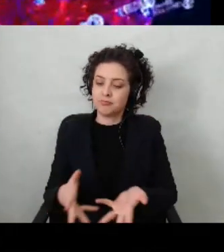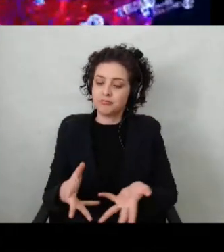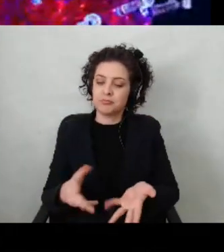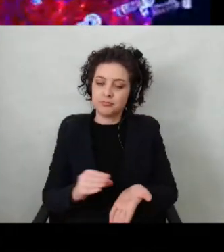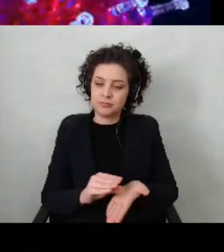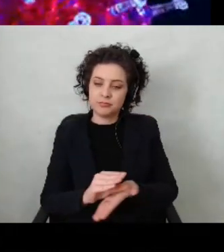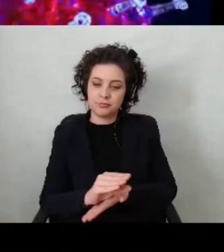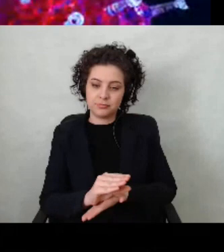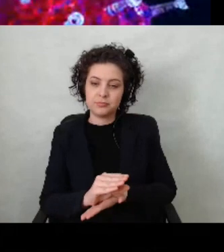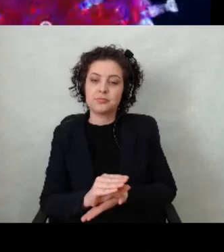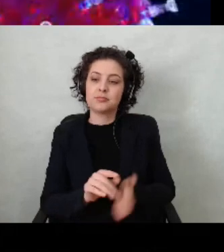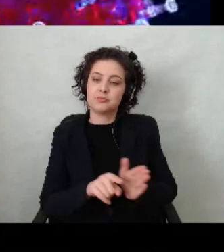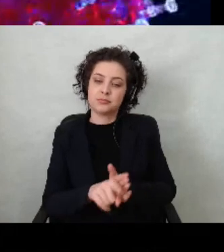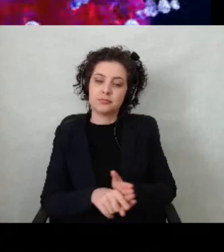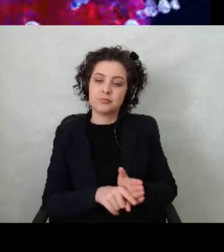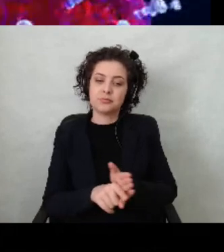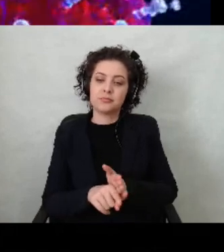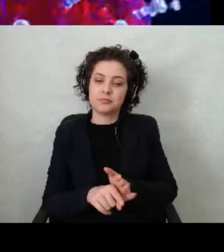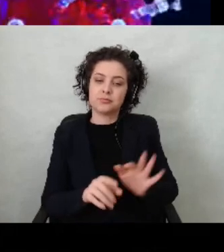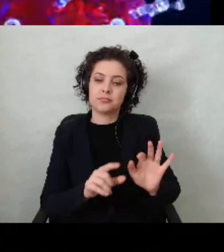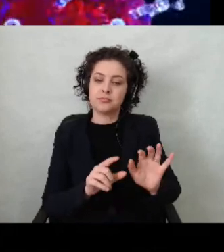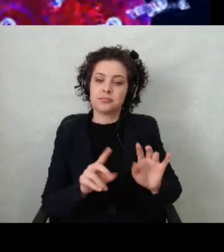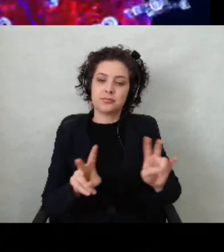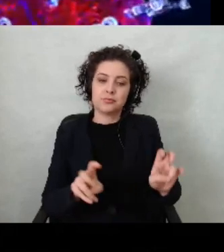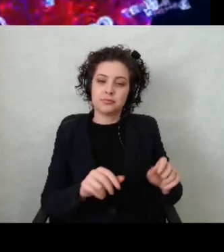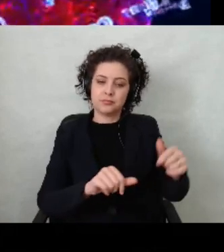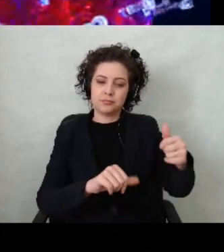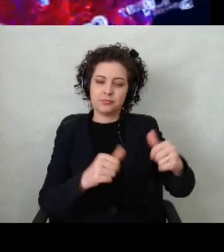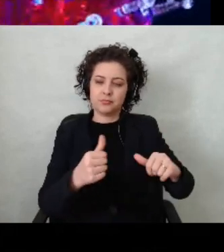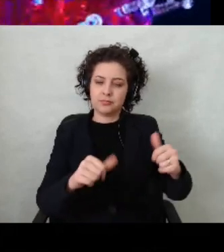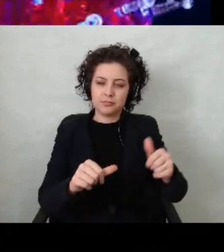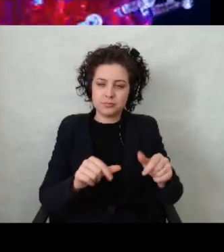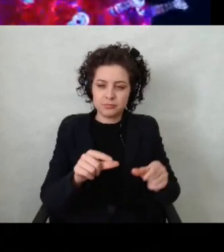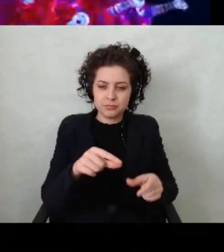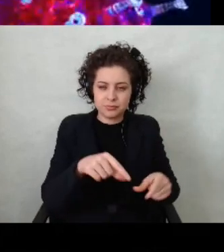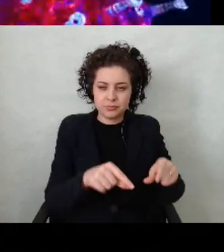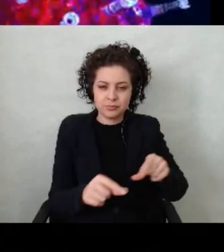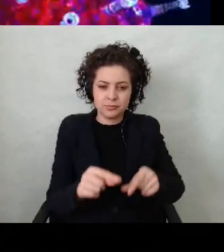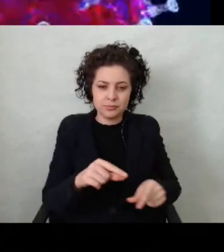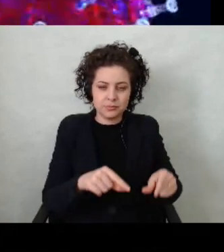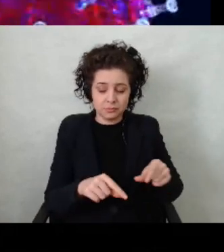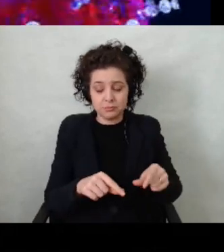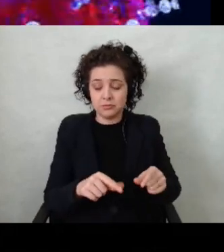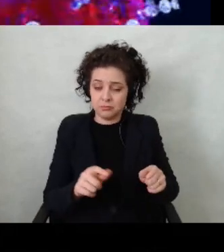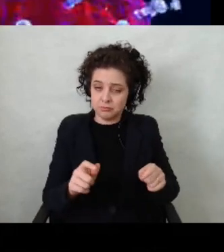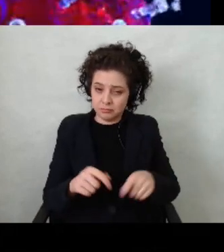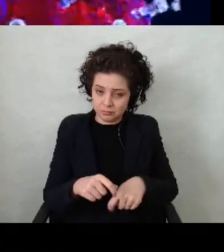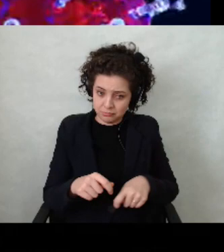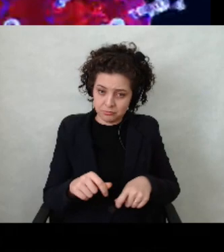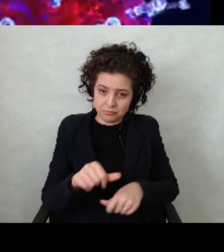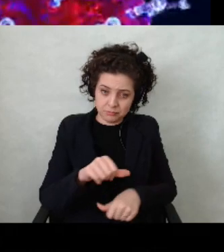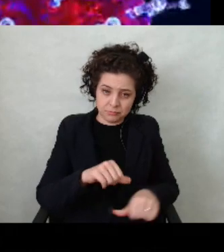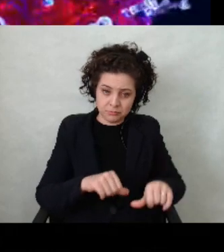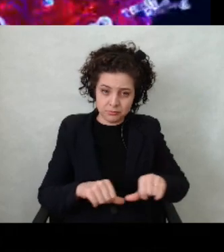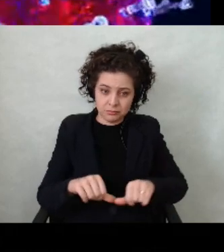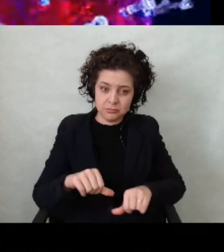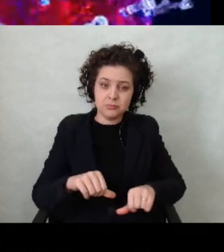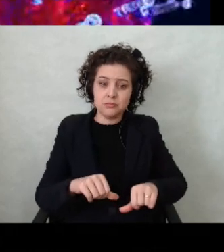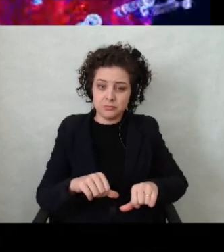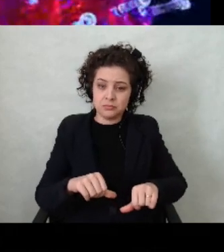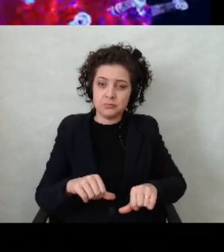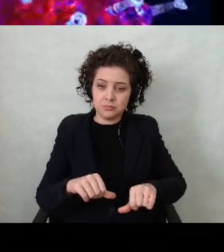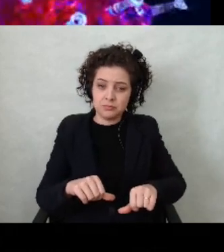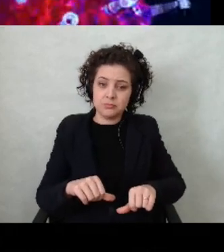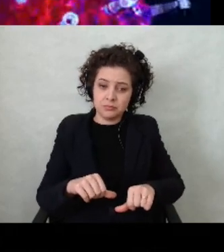do projeto que é intitulado Avaliação de Compostos com Potencial Terapêutico para SARS-CoV-2, e enfoque